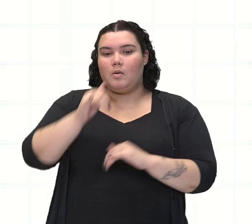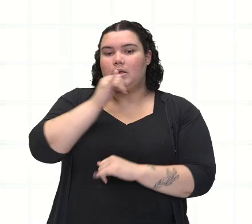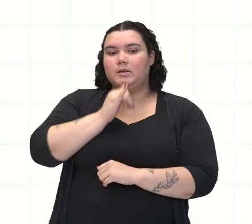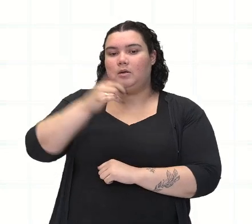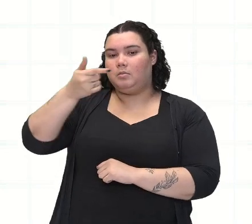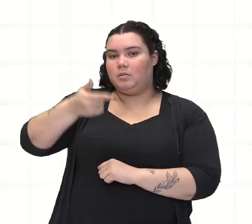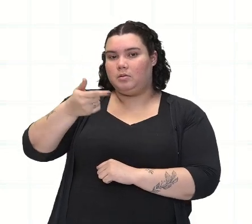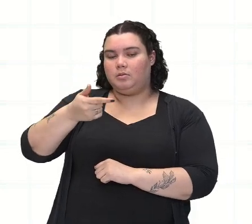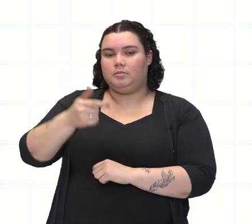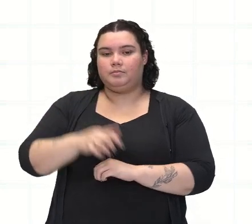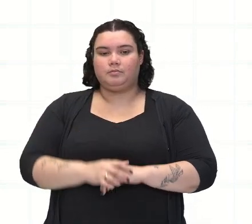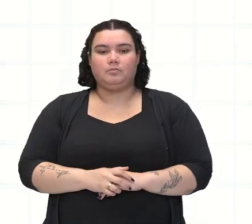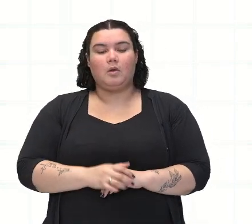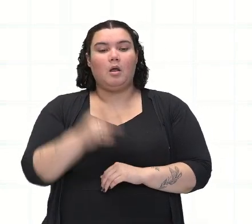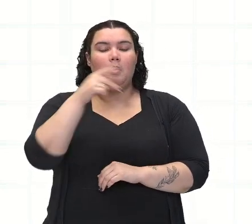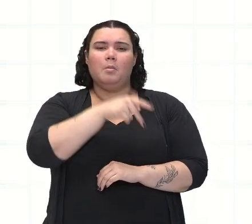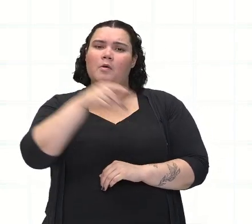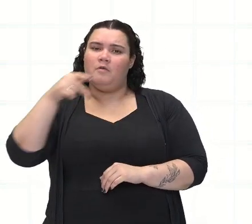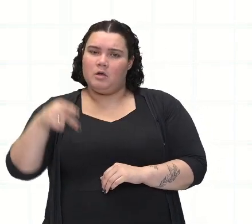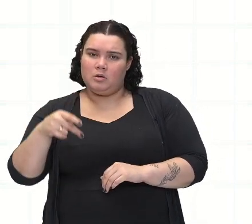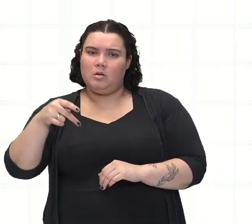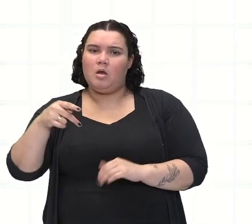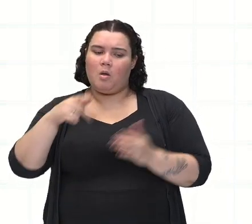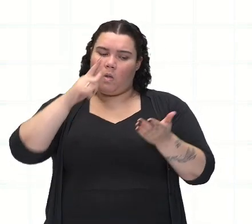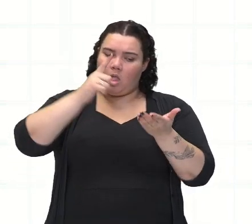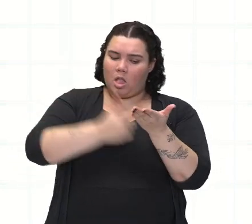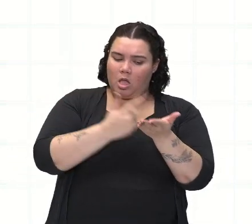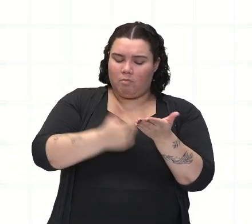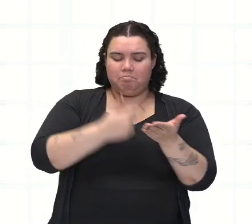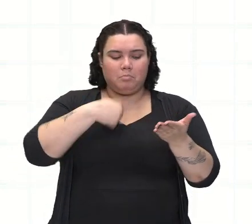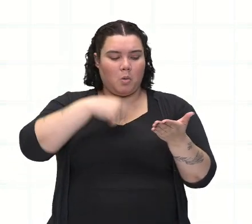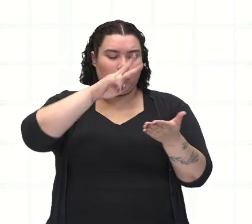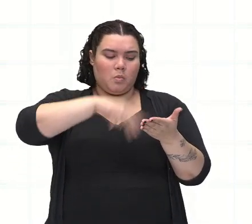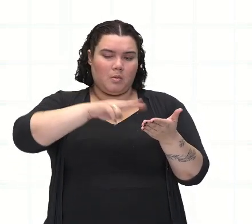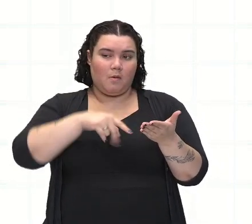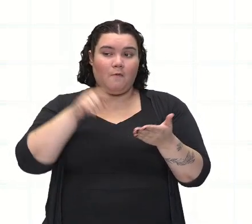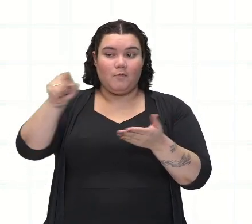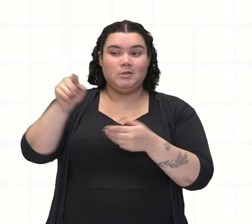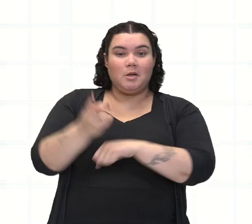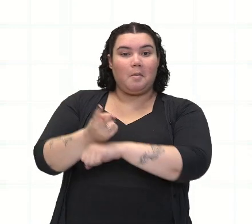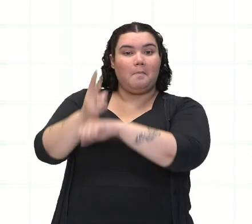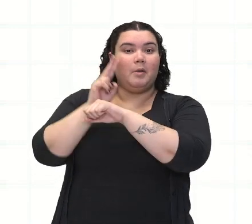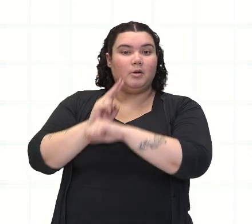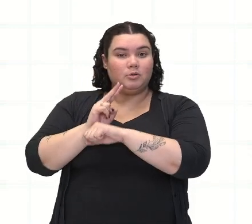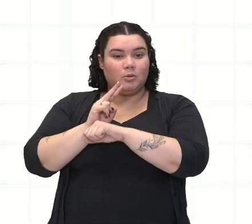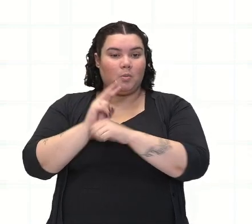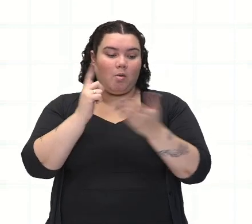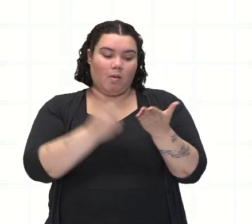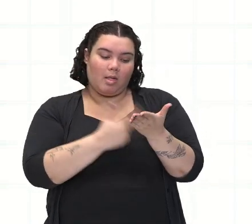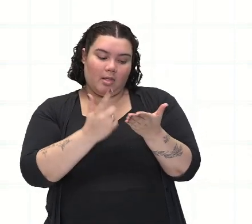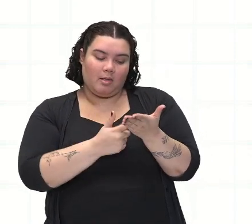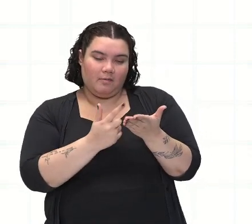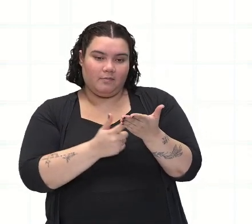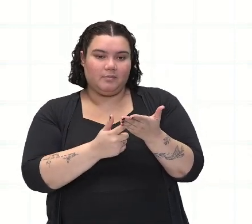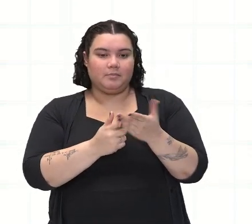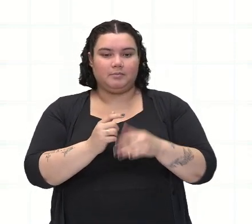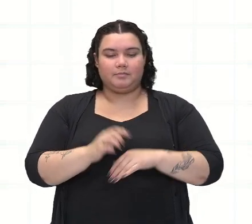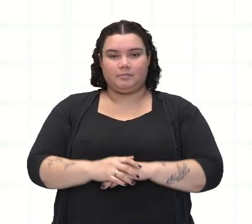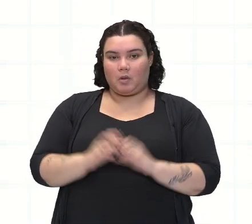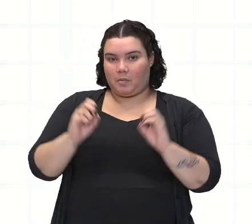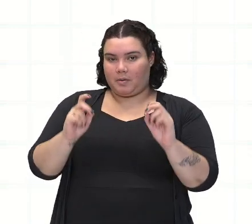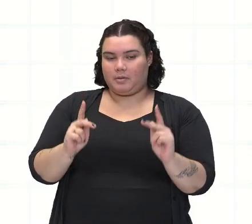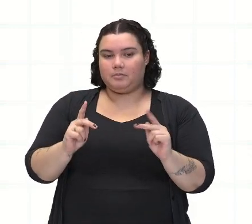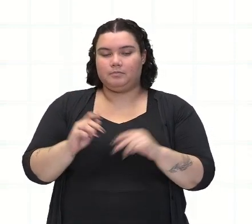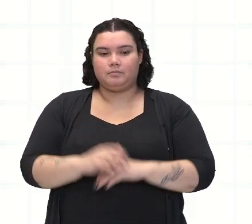exemplo 2, professora, eu li o livro. Você me emprestou o livro. Muito